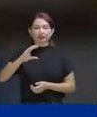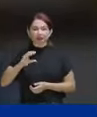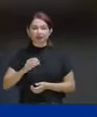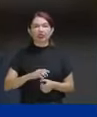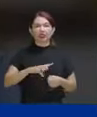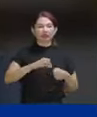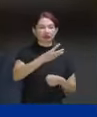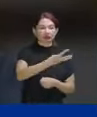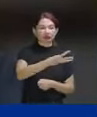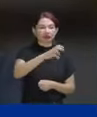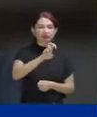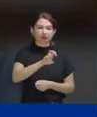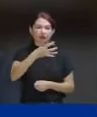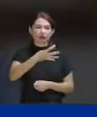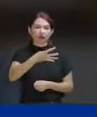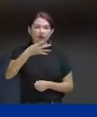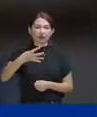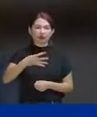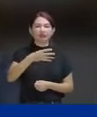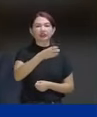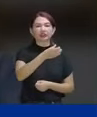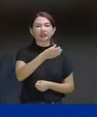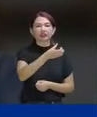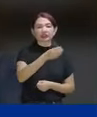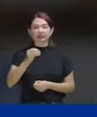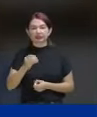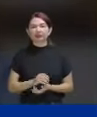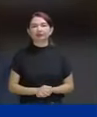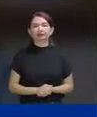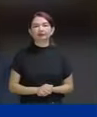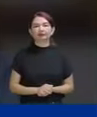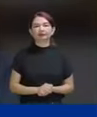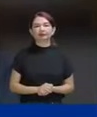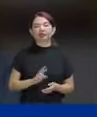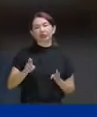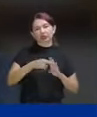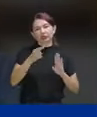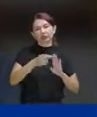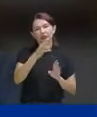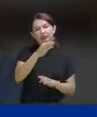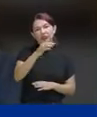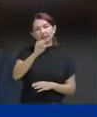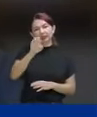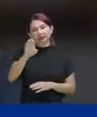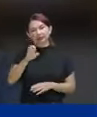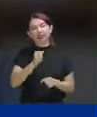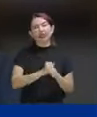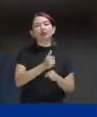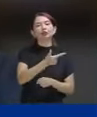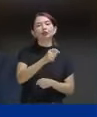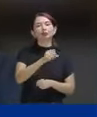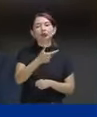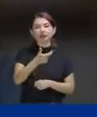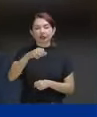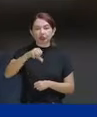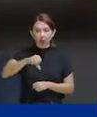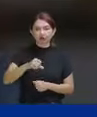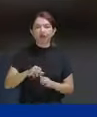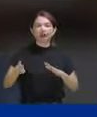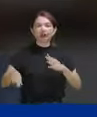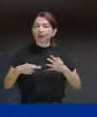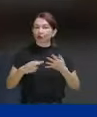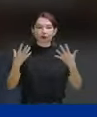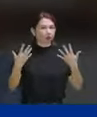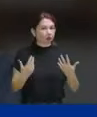artigos 35, 44 e 60 da Resolução do TSE 3.607 de 2019. O recurso foi